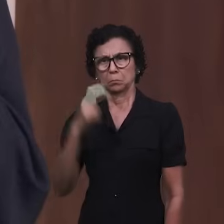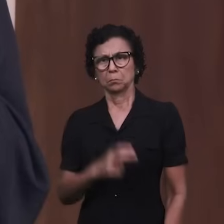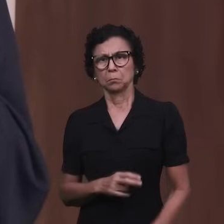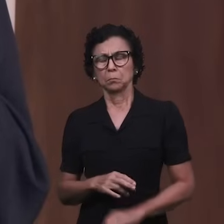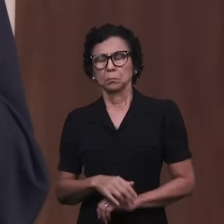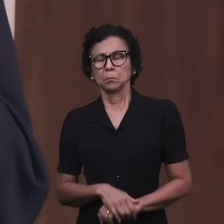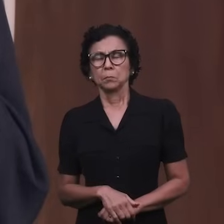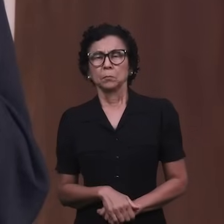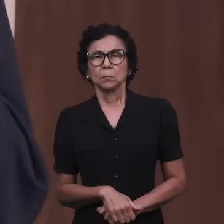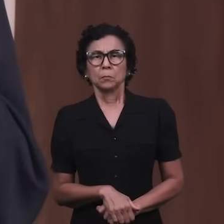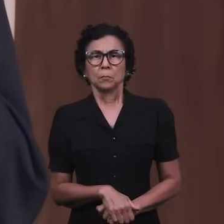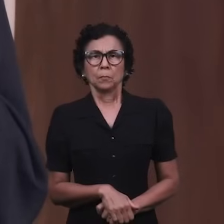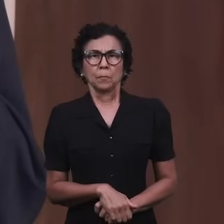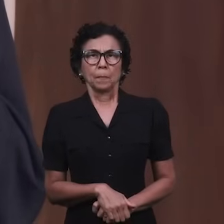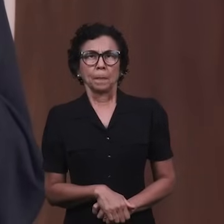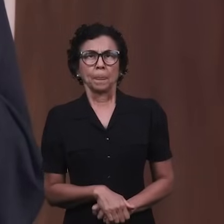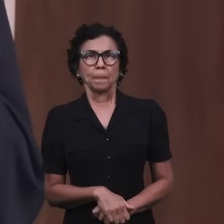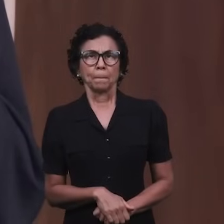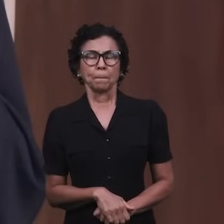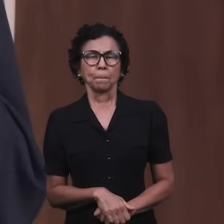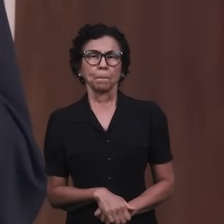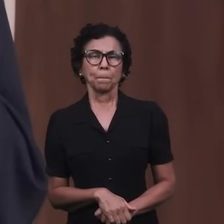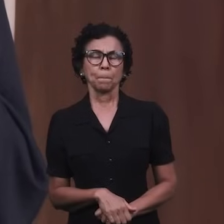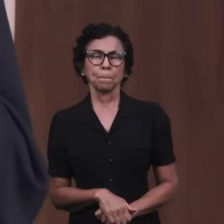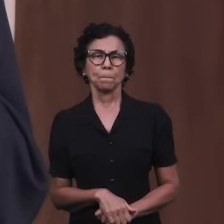conhecimento. E